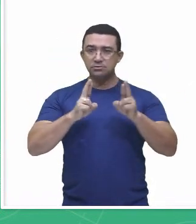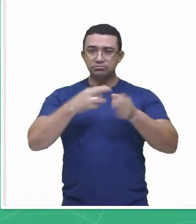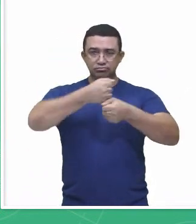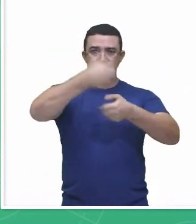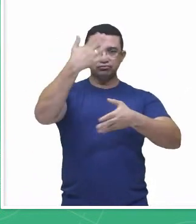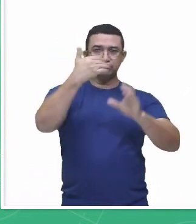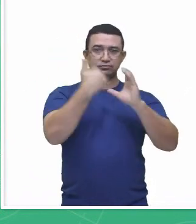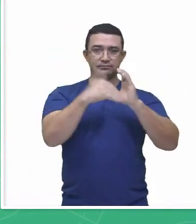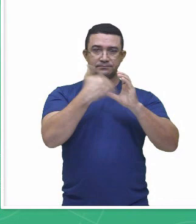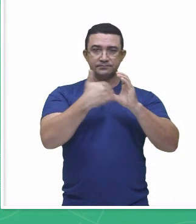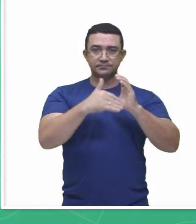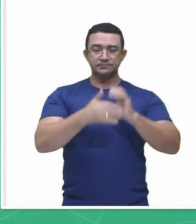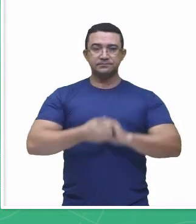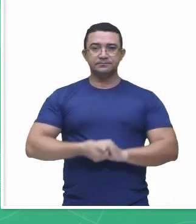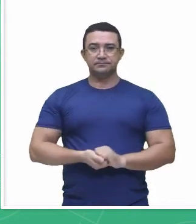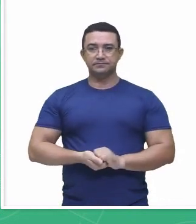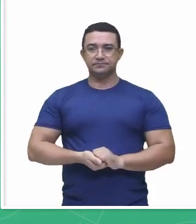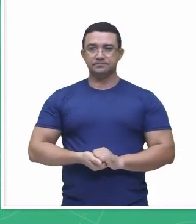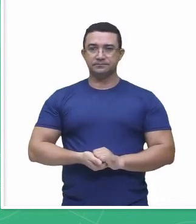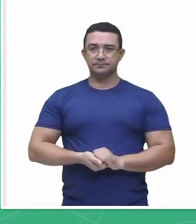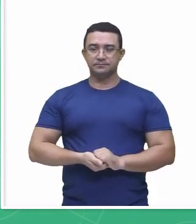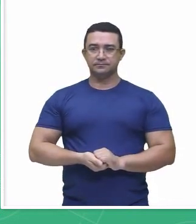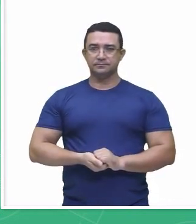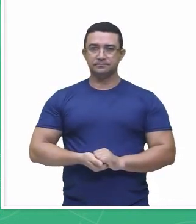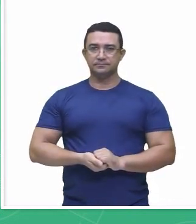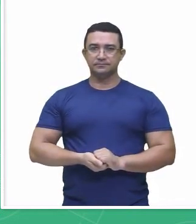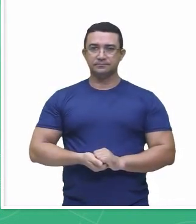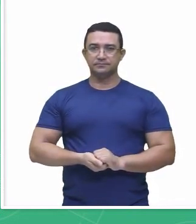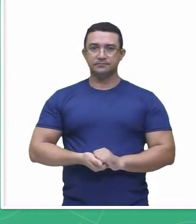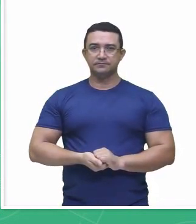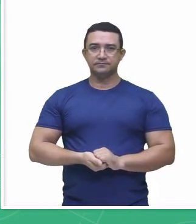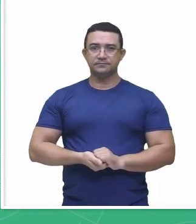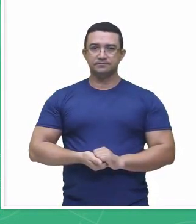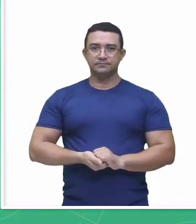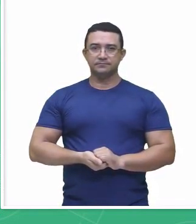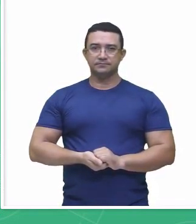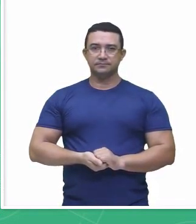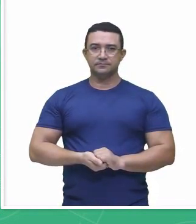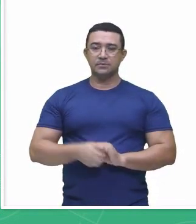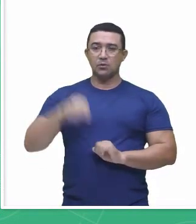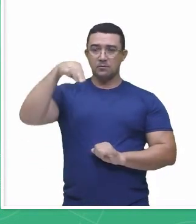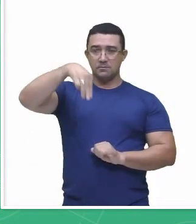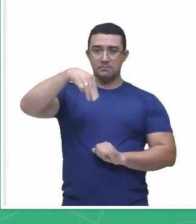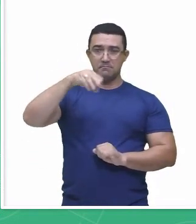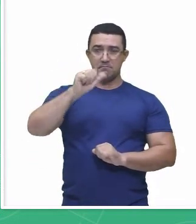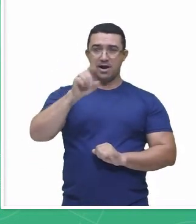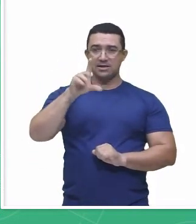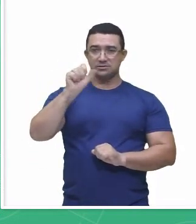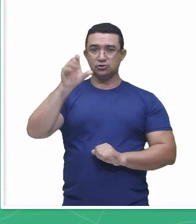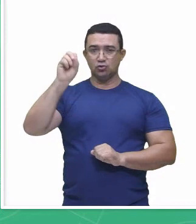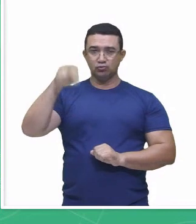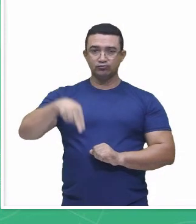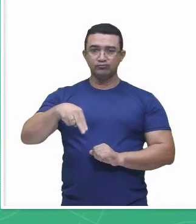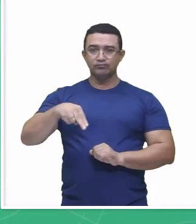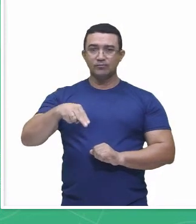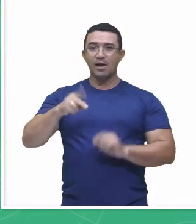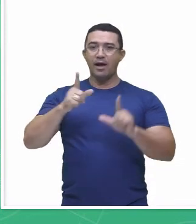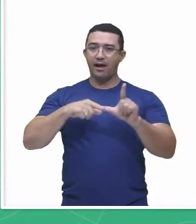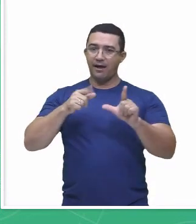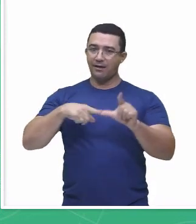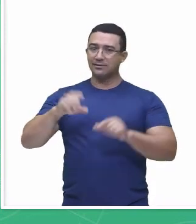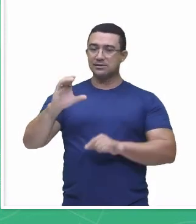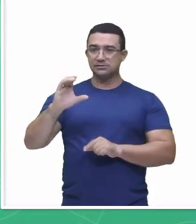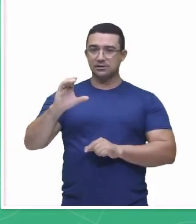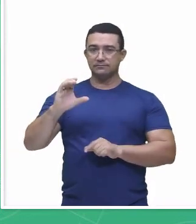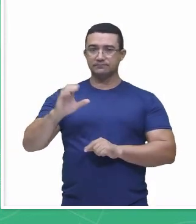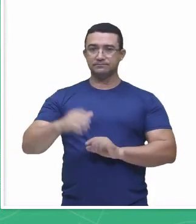Vamos só uma resposta, um comentário, por favor, aos nossos alunos. O Madison, né, disse que na